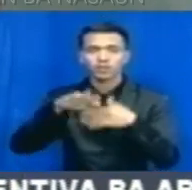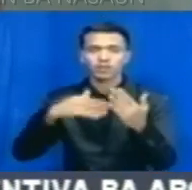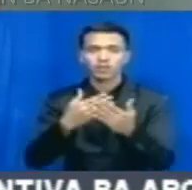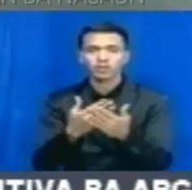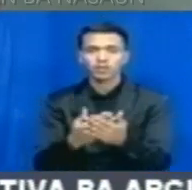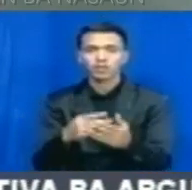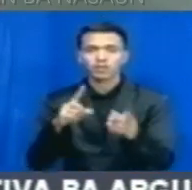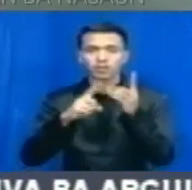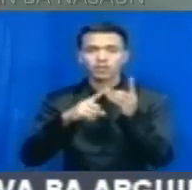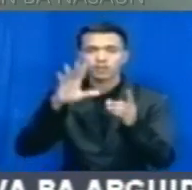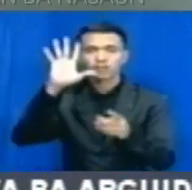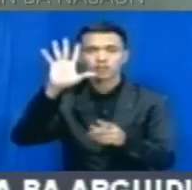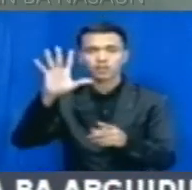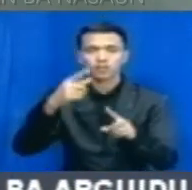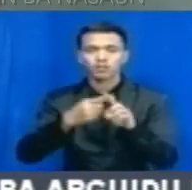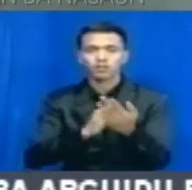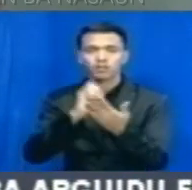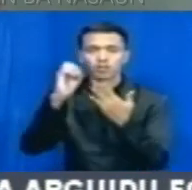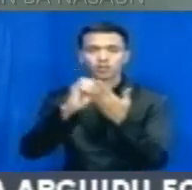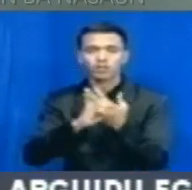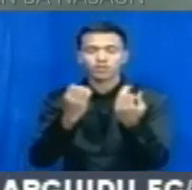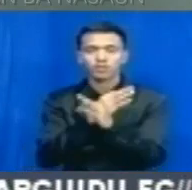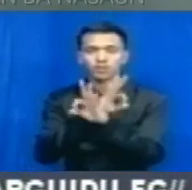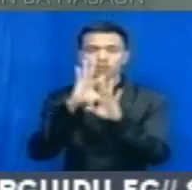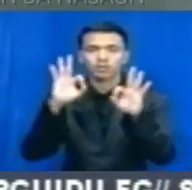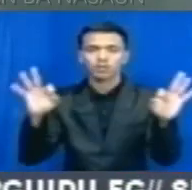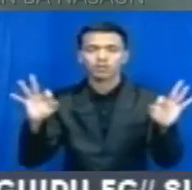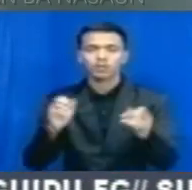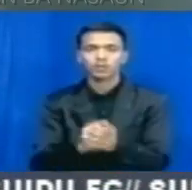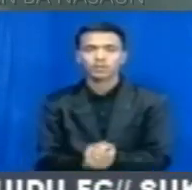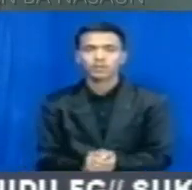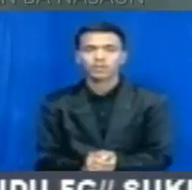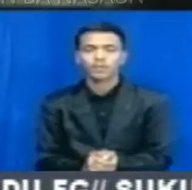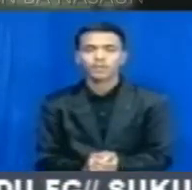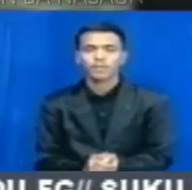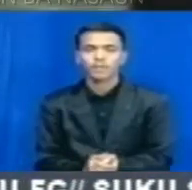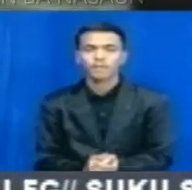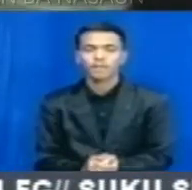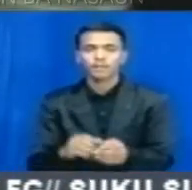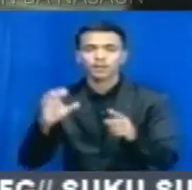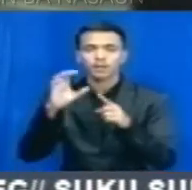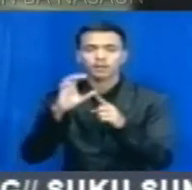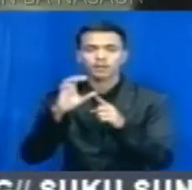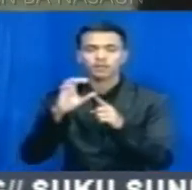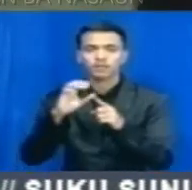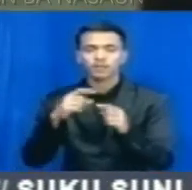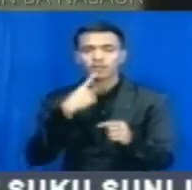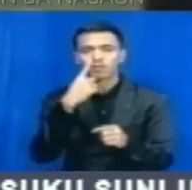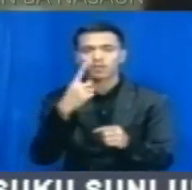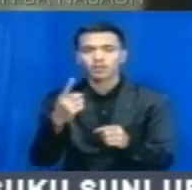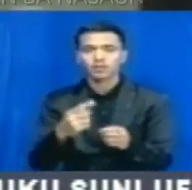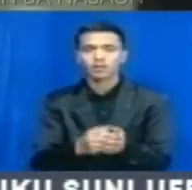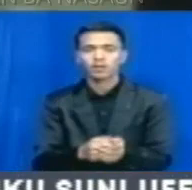dia 5 de outubro ma remata. Karena bele akumul hotu. Chefe Estatística ne akrescenta,